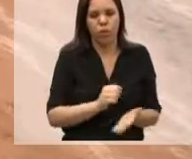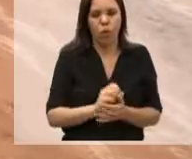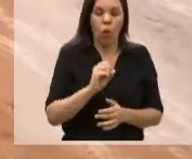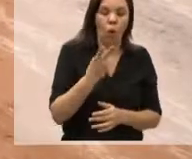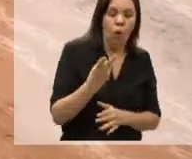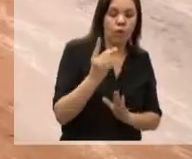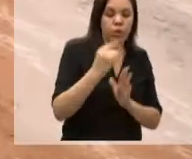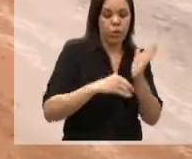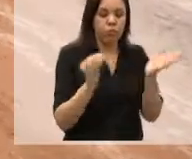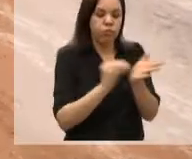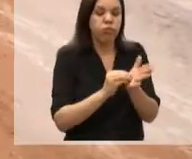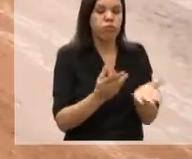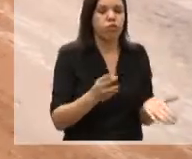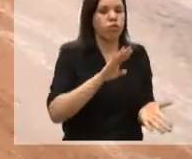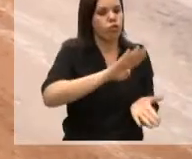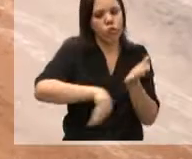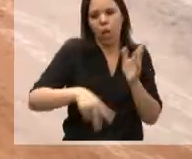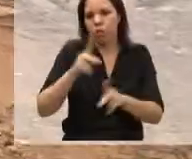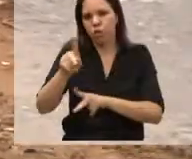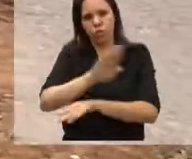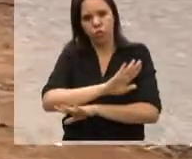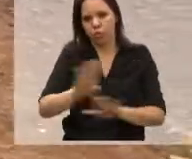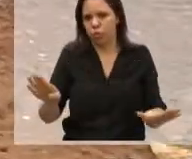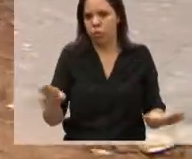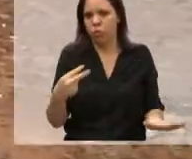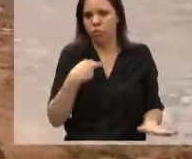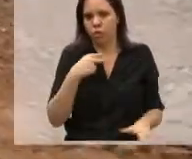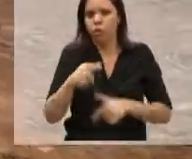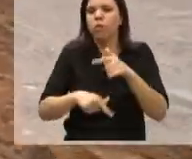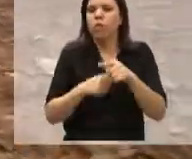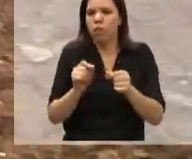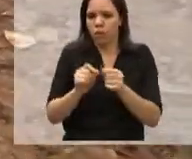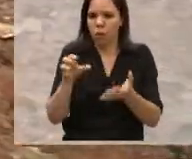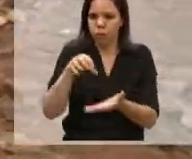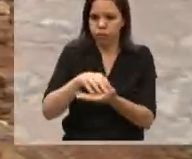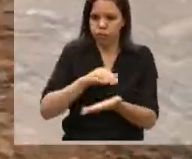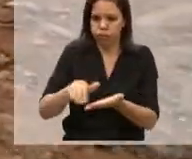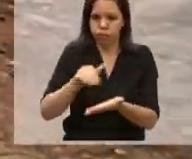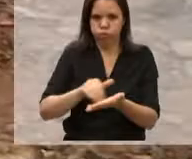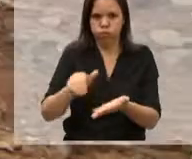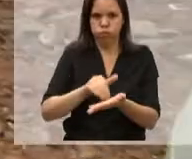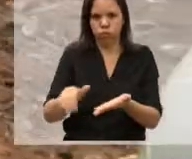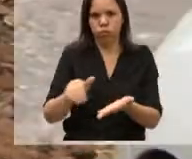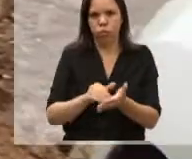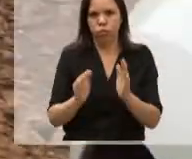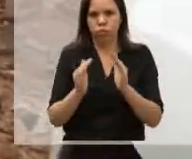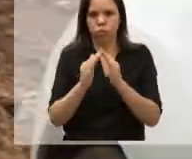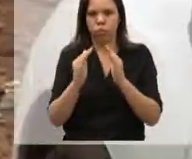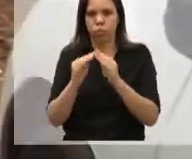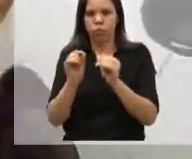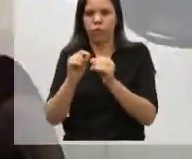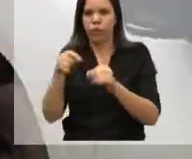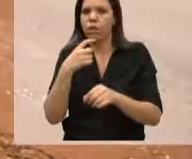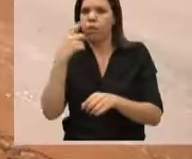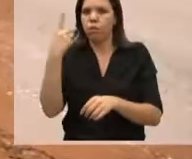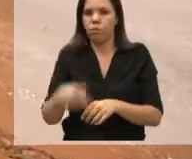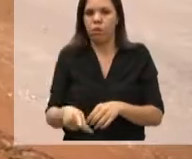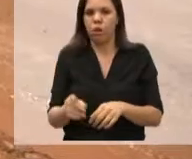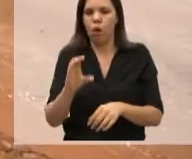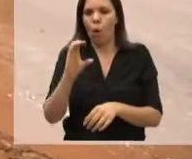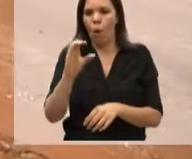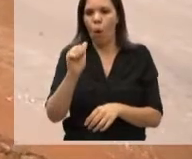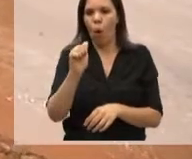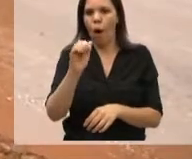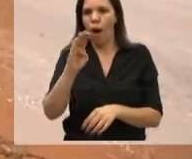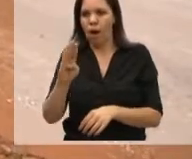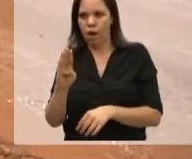você regulariza e não tem como tirar essas pessoas de lá. O trabalho que a Secretaria da Habitação fez em Campinas, a Coab fez em